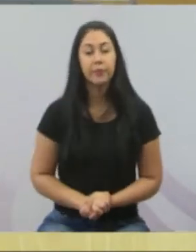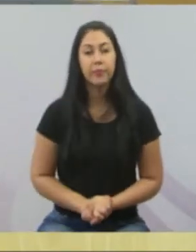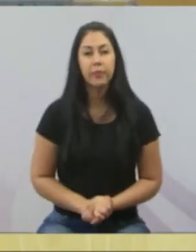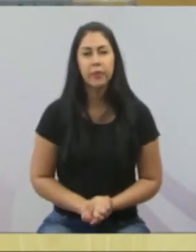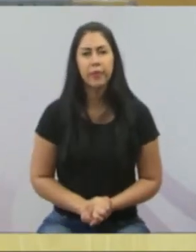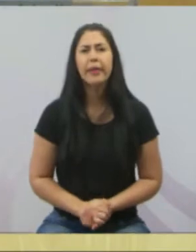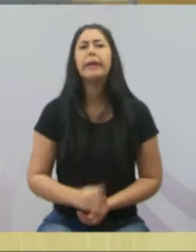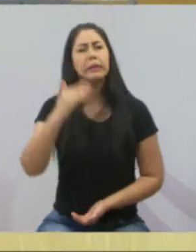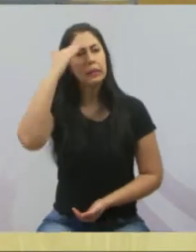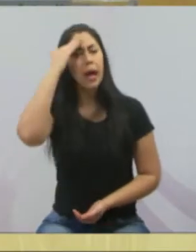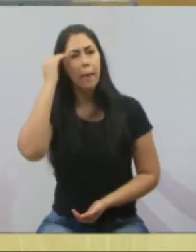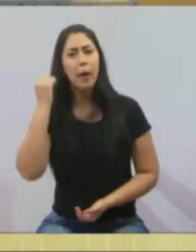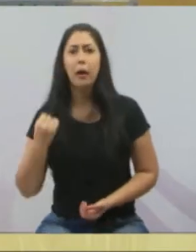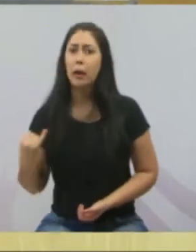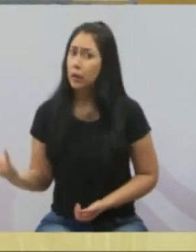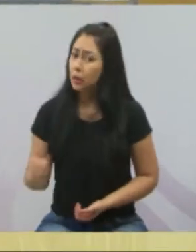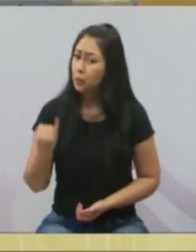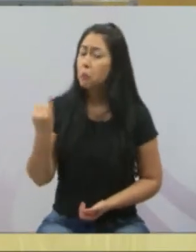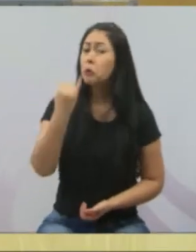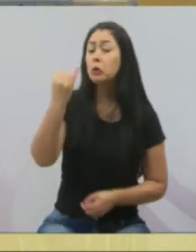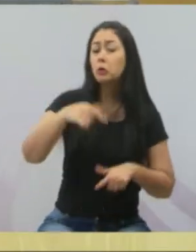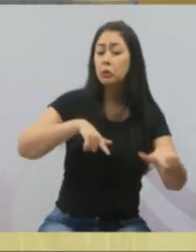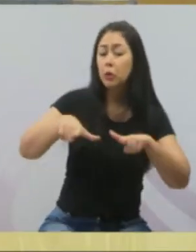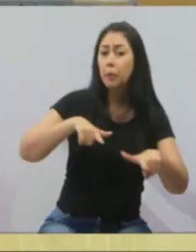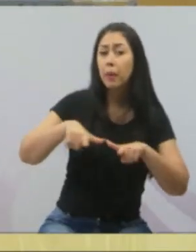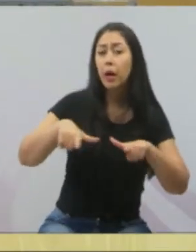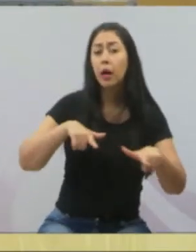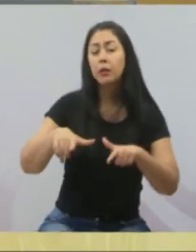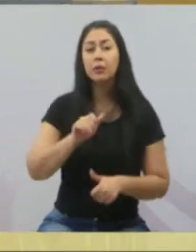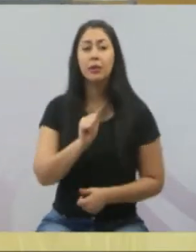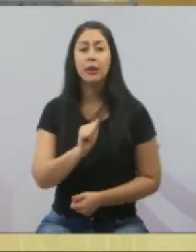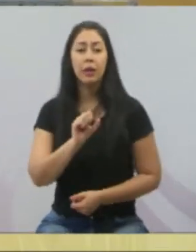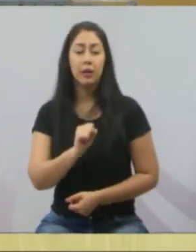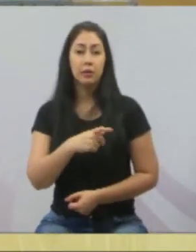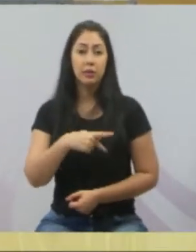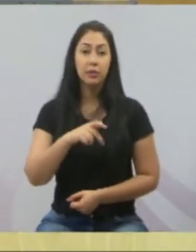nossos deputados essa ação mais incisiva com relação a isso.